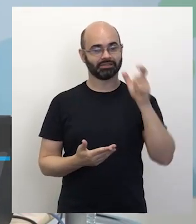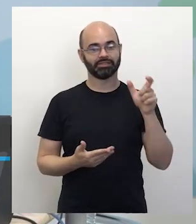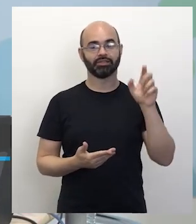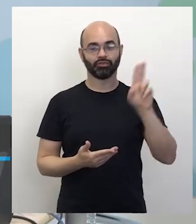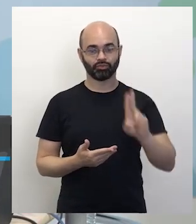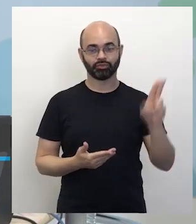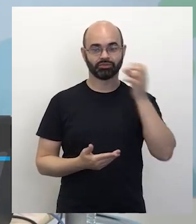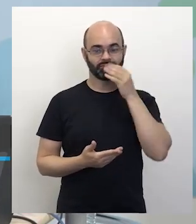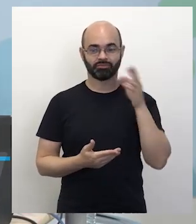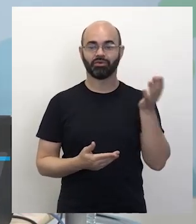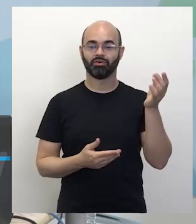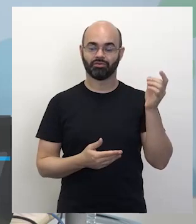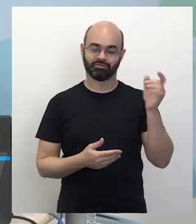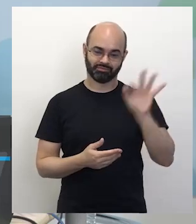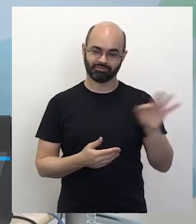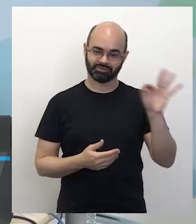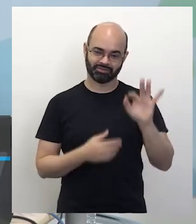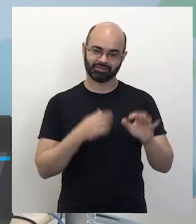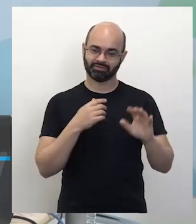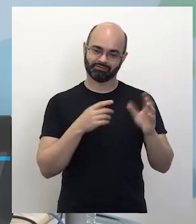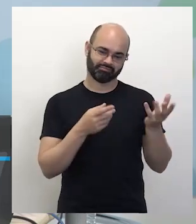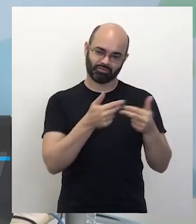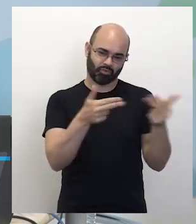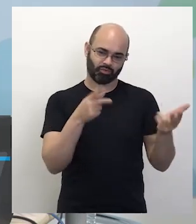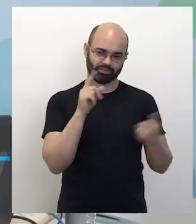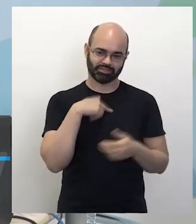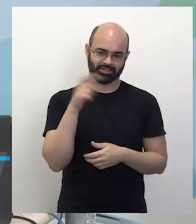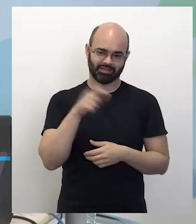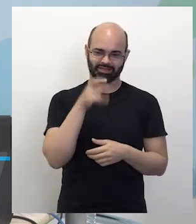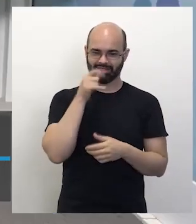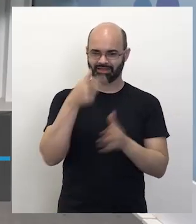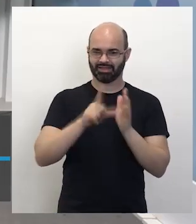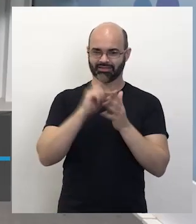fazer na internet e o que não é Que legal. não é legal. Né?